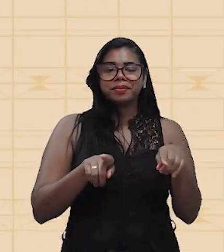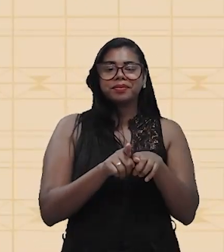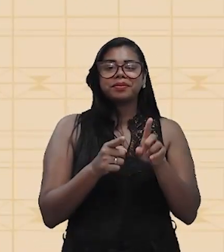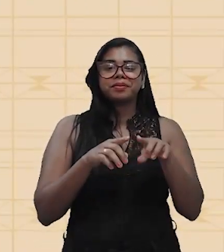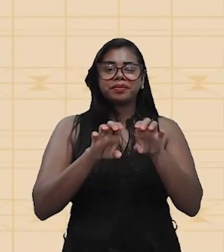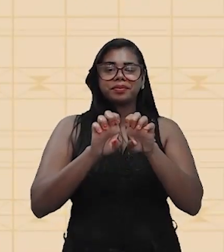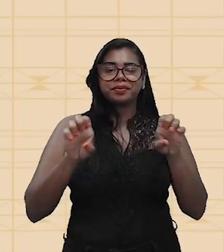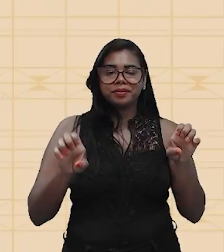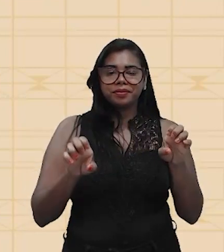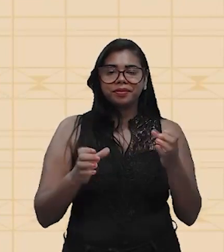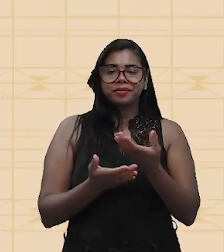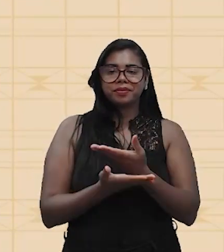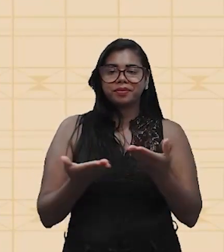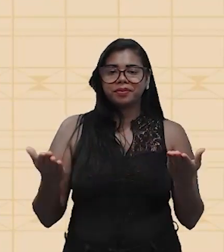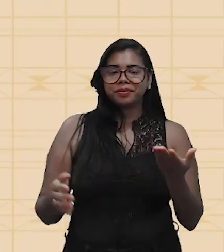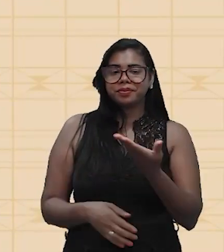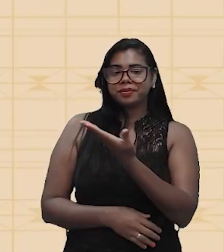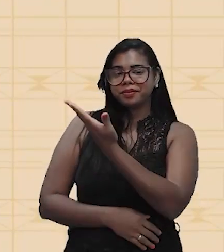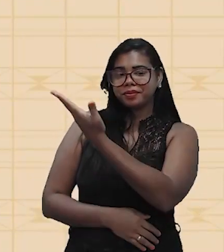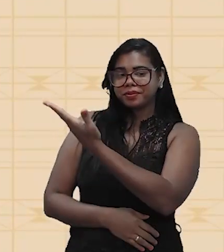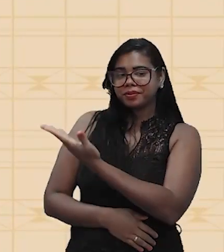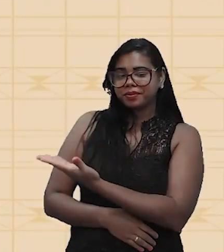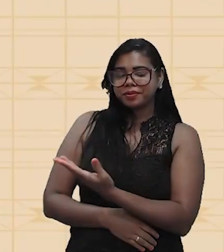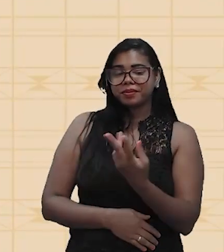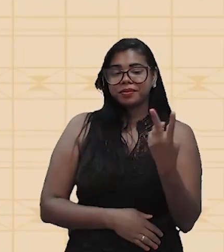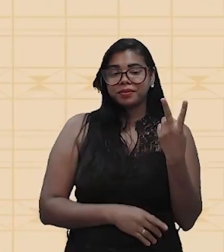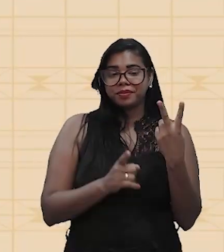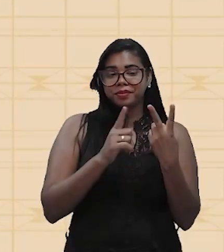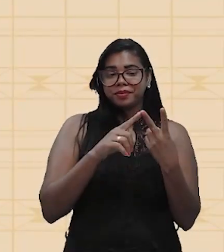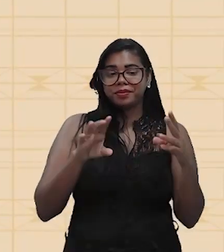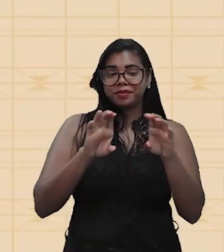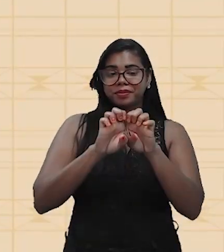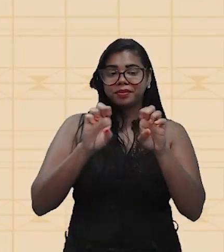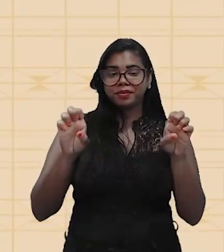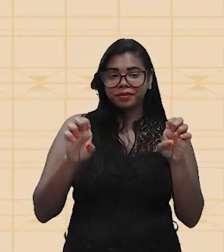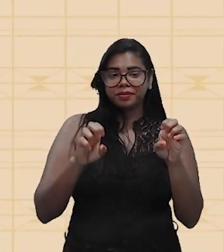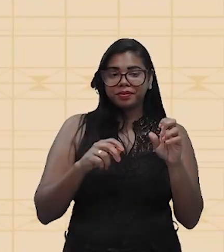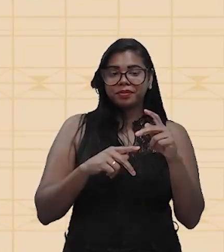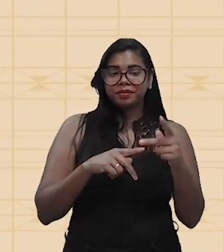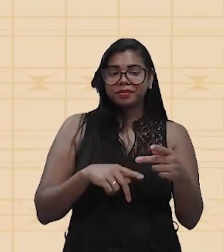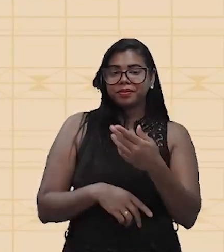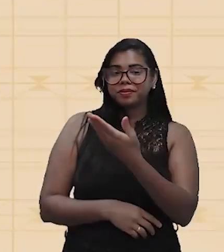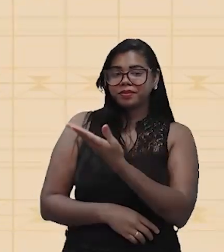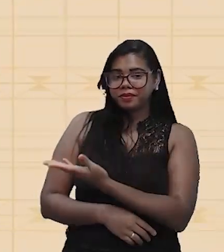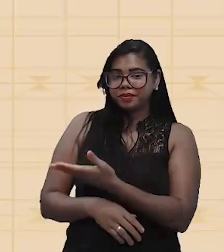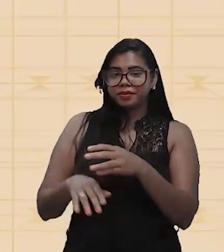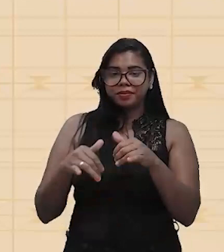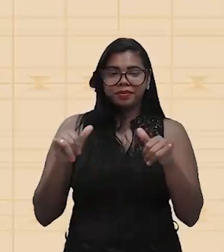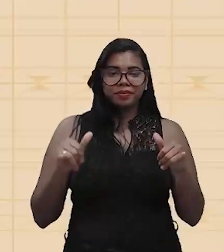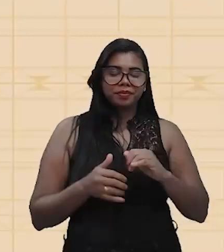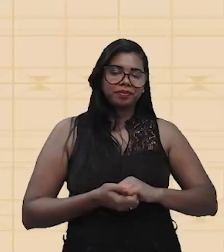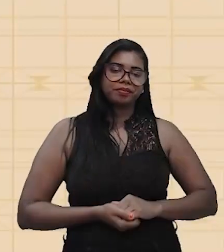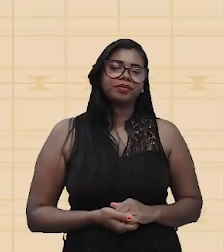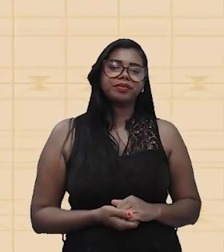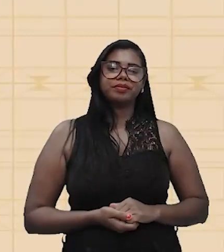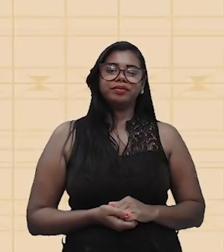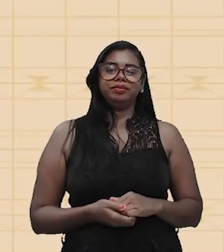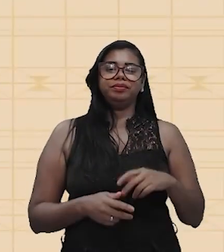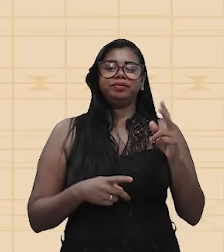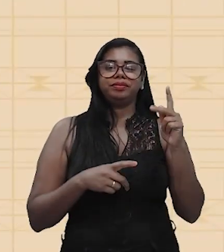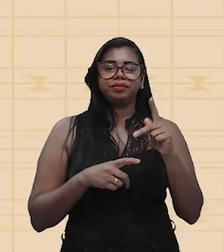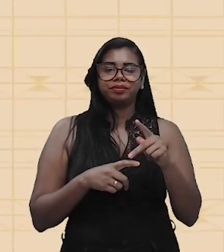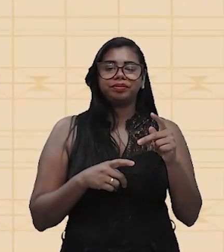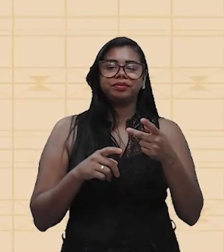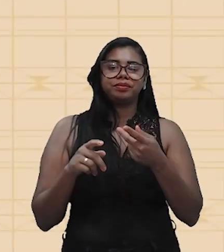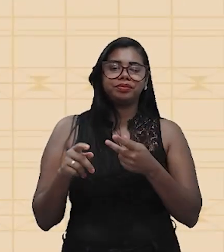você rir às duas equações anteriores da potência e da energia, tá? Então, lembre-se que você pode fazer uma